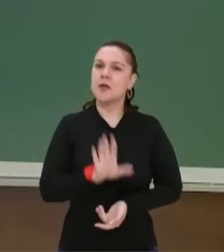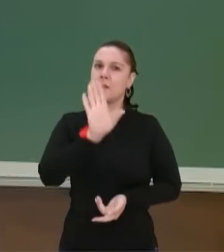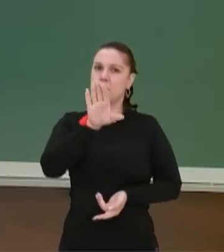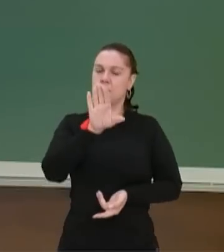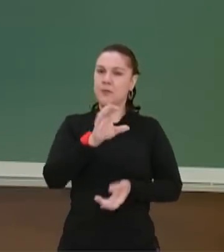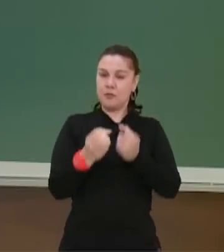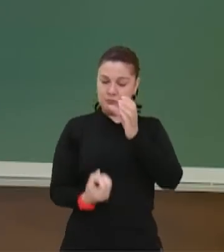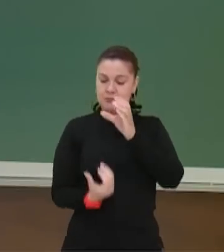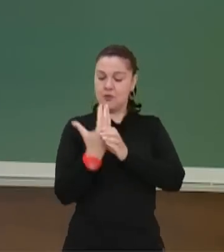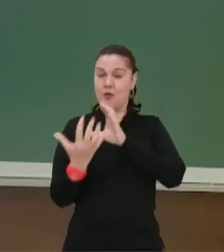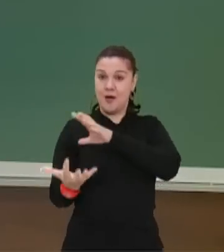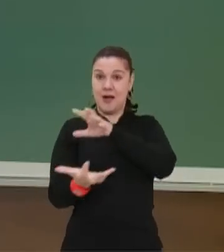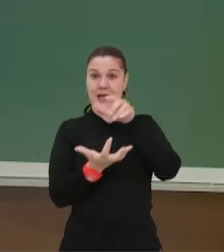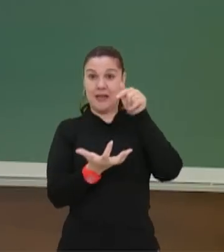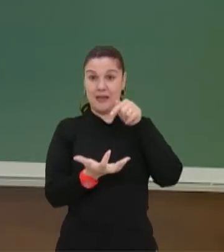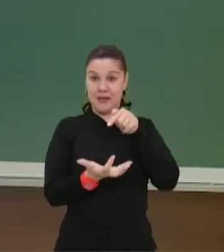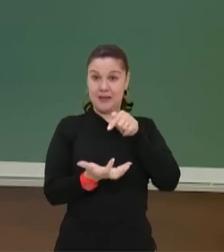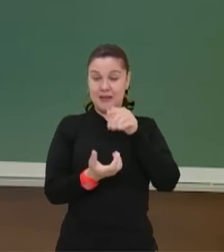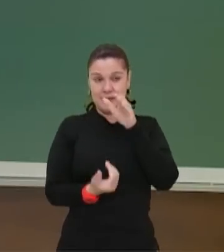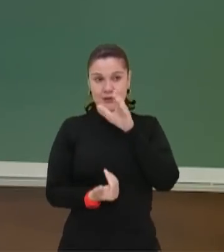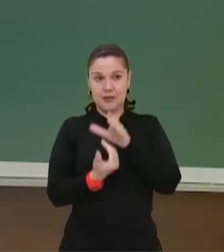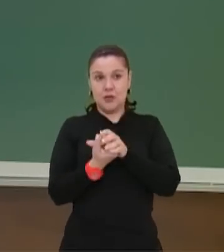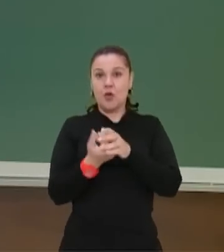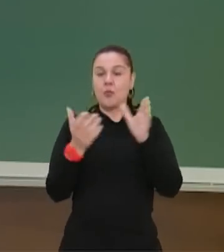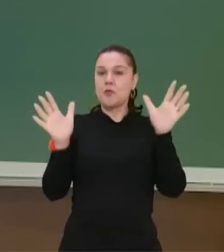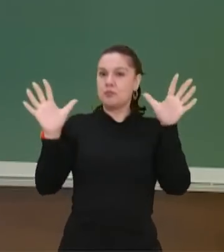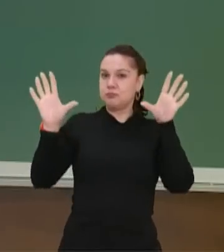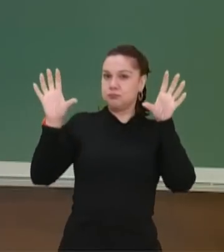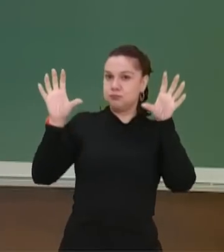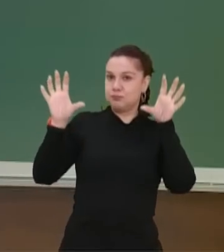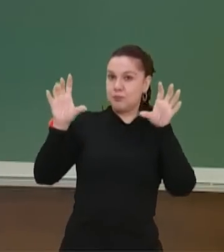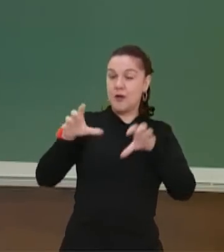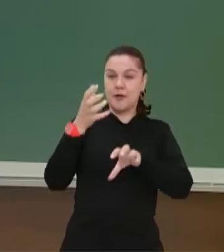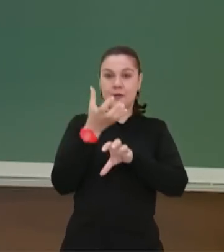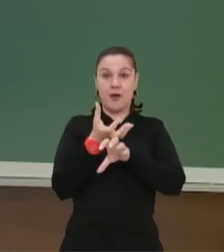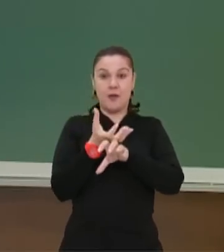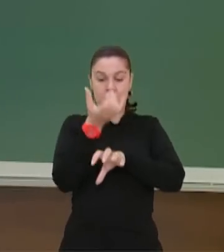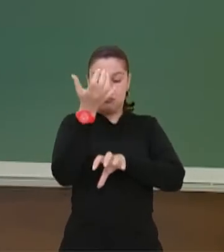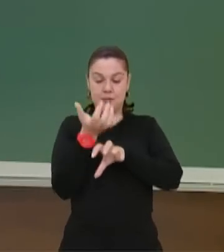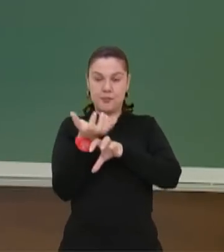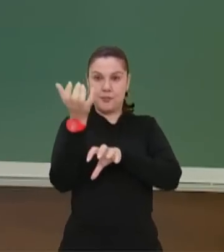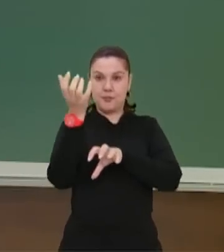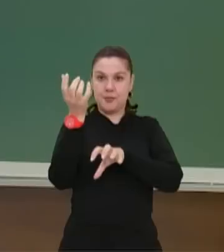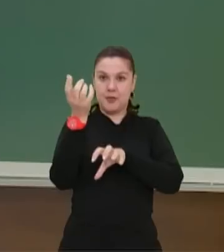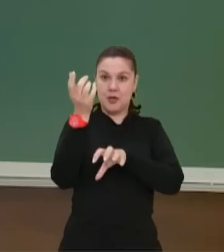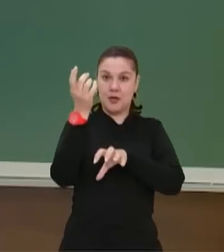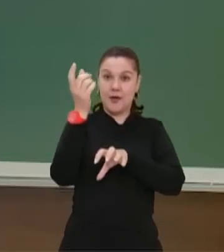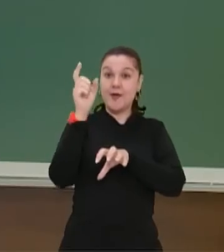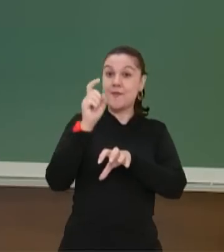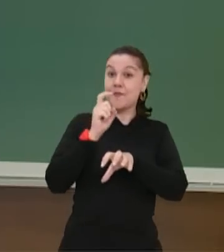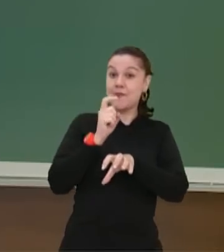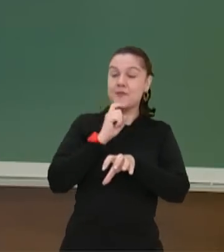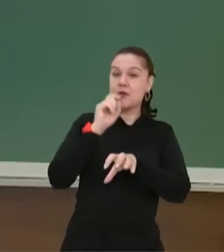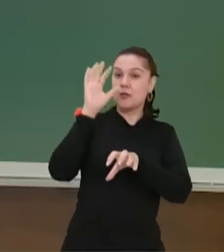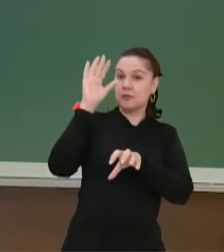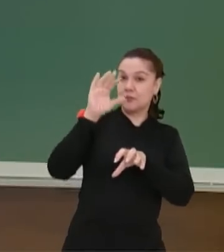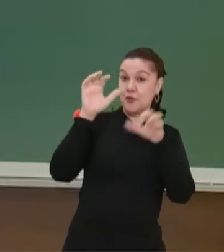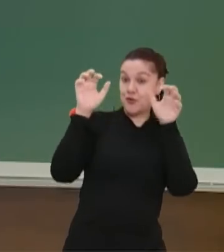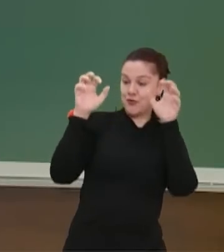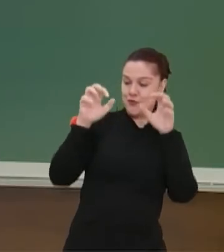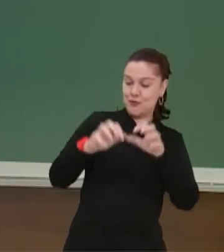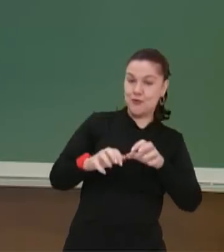lá na formação do planeta, o planeta começou a resfriar, a água no estado de vapor passou a